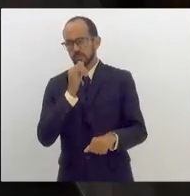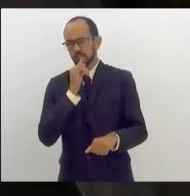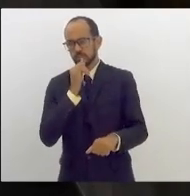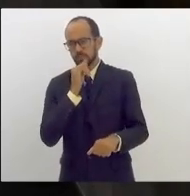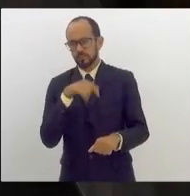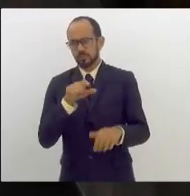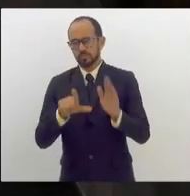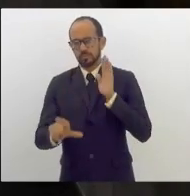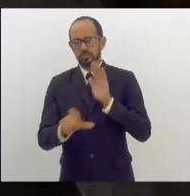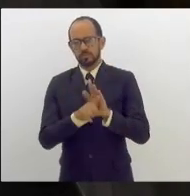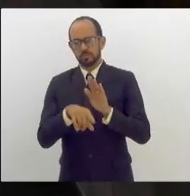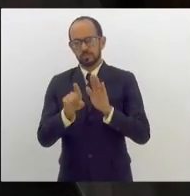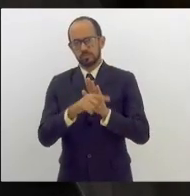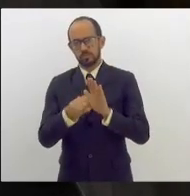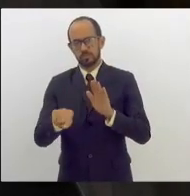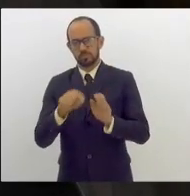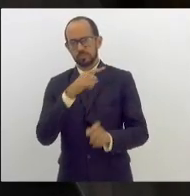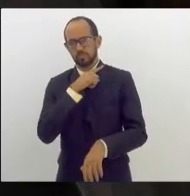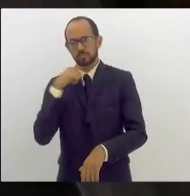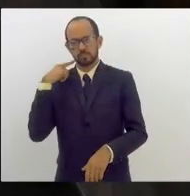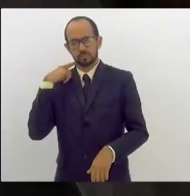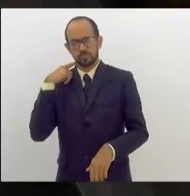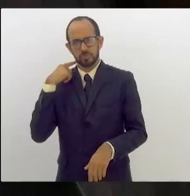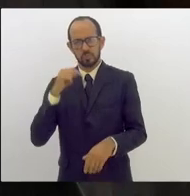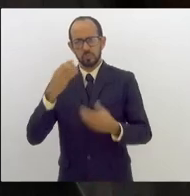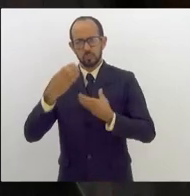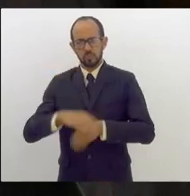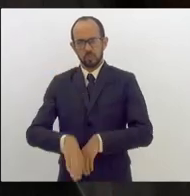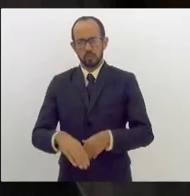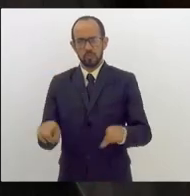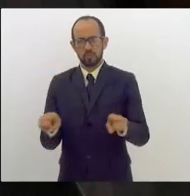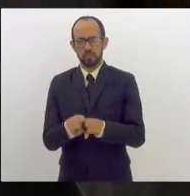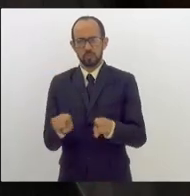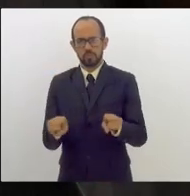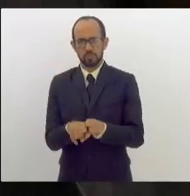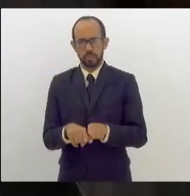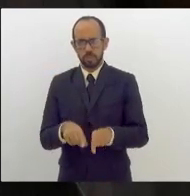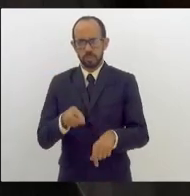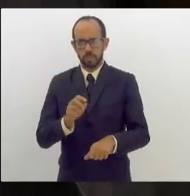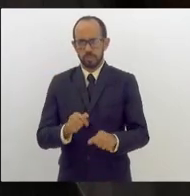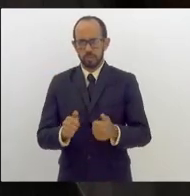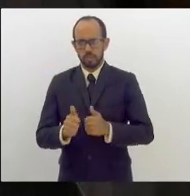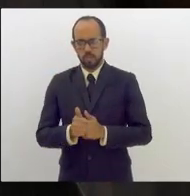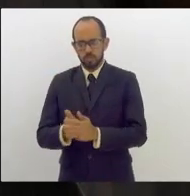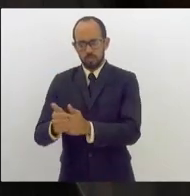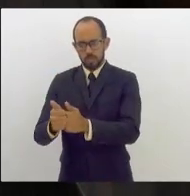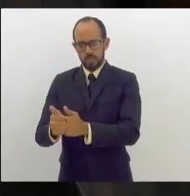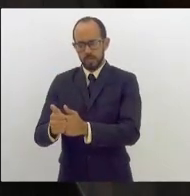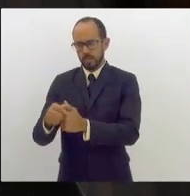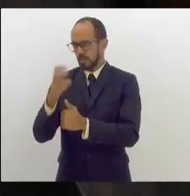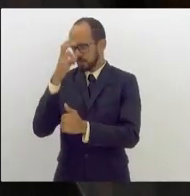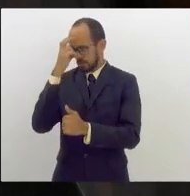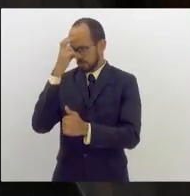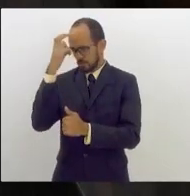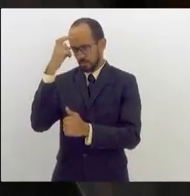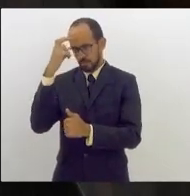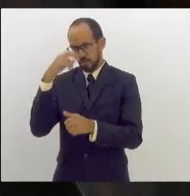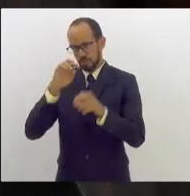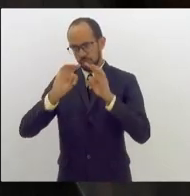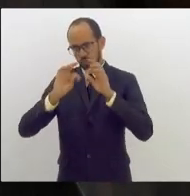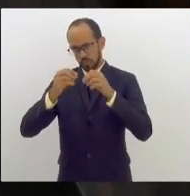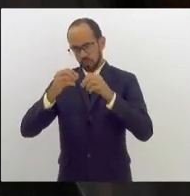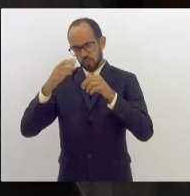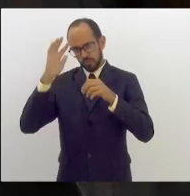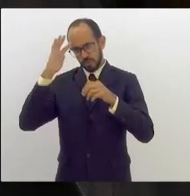suspende a validade do concurso público como a lei que seguem a inteligência do que já havia sido decidido nas